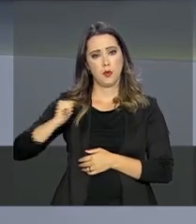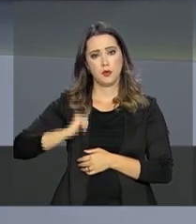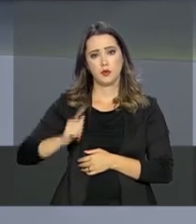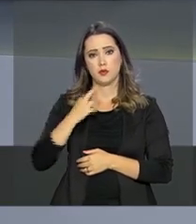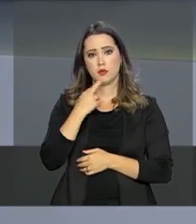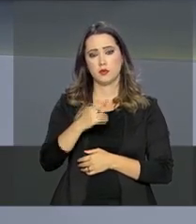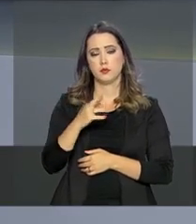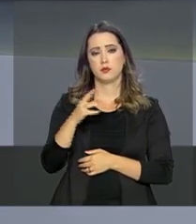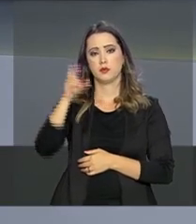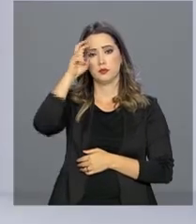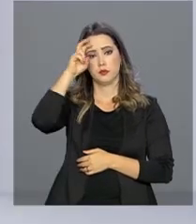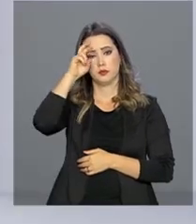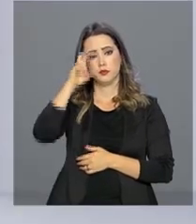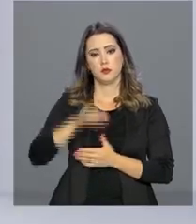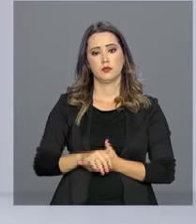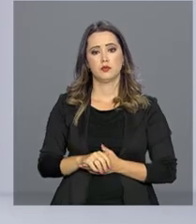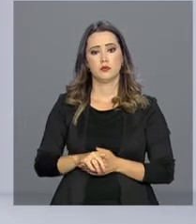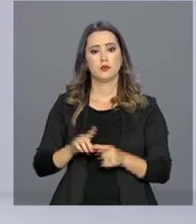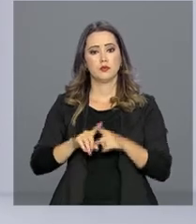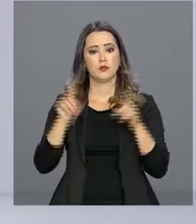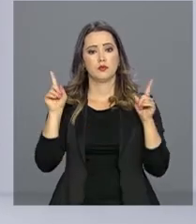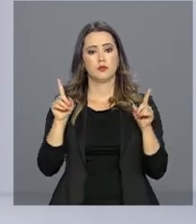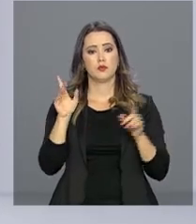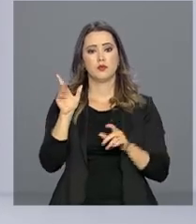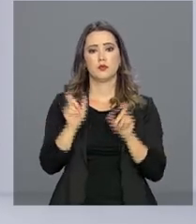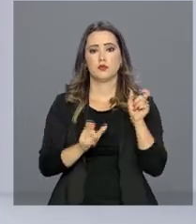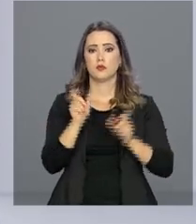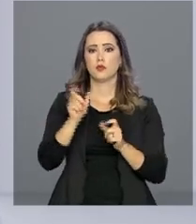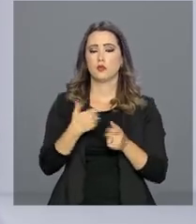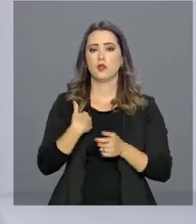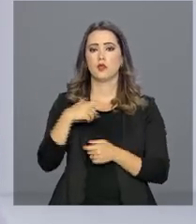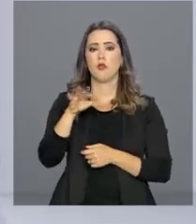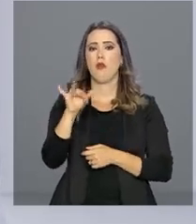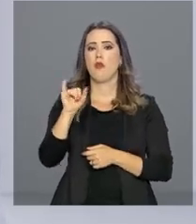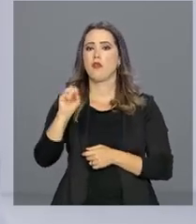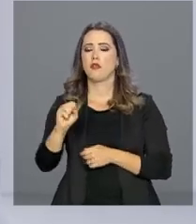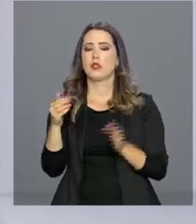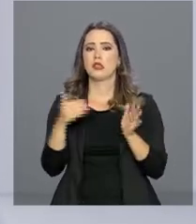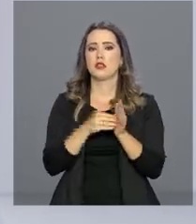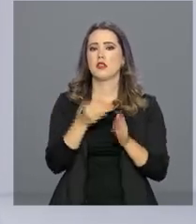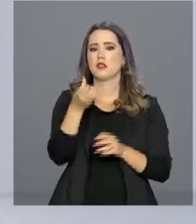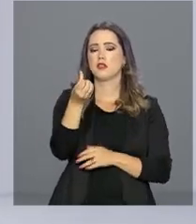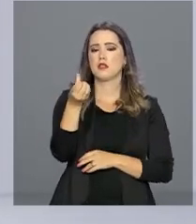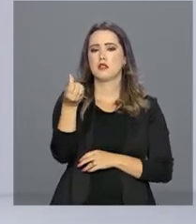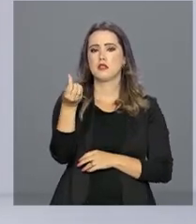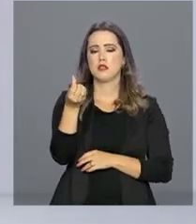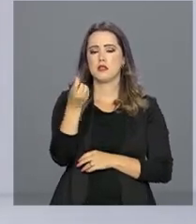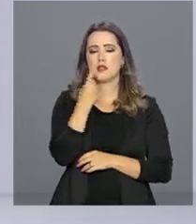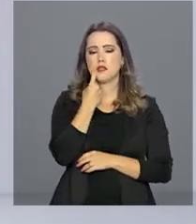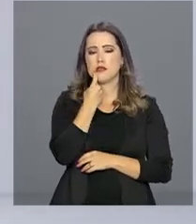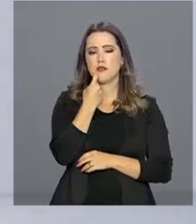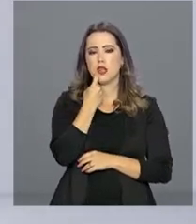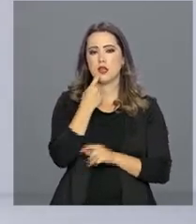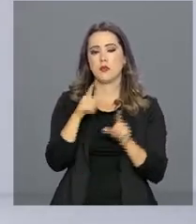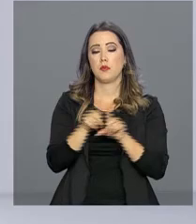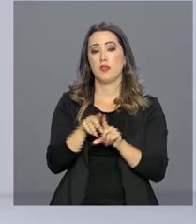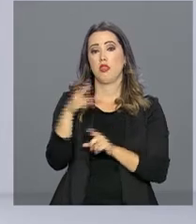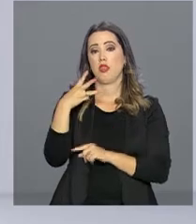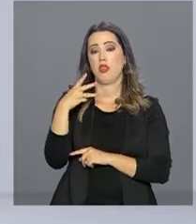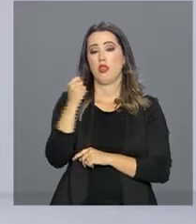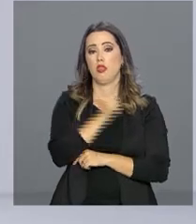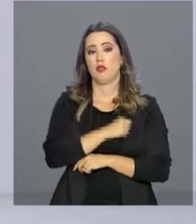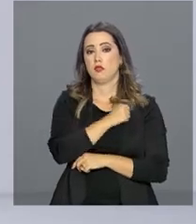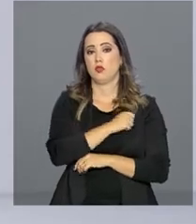na quinta-feira. Já os alunos pré-selecionados para o FIES têm até sexta-feira, dia 3 de agosto, para